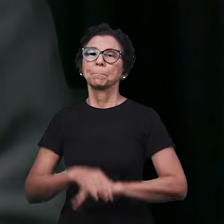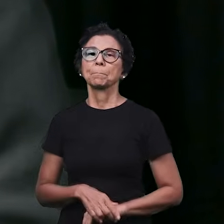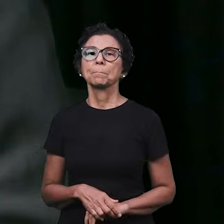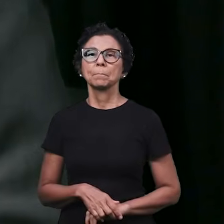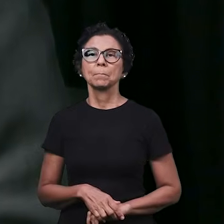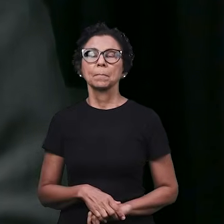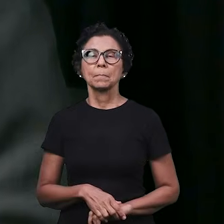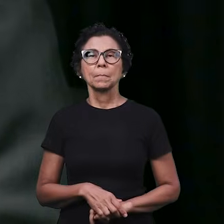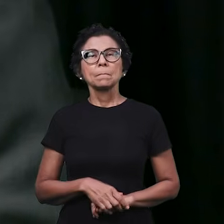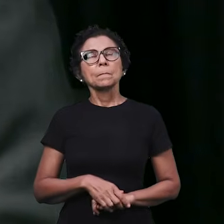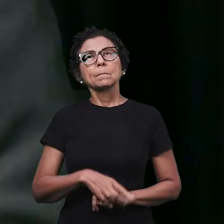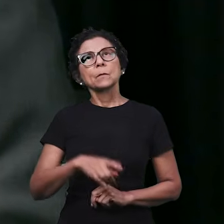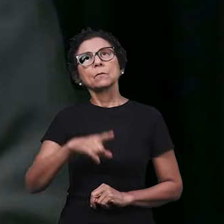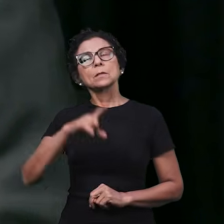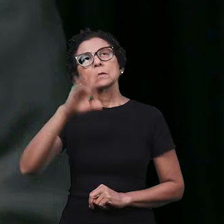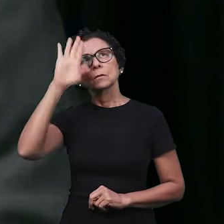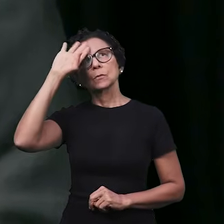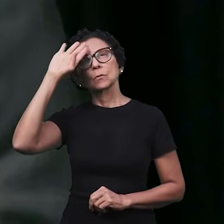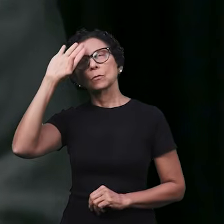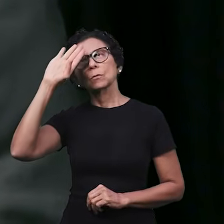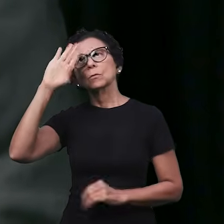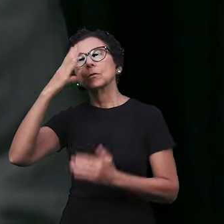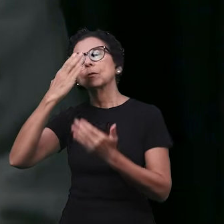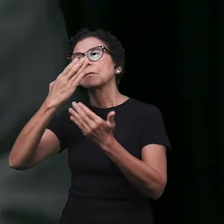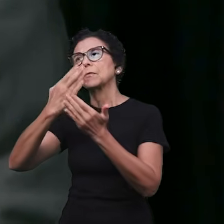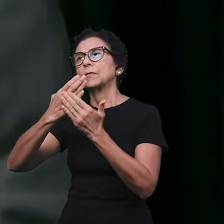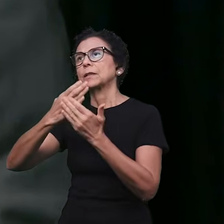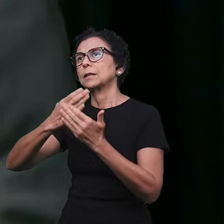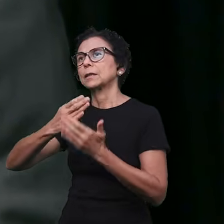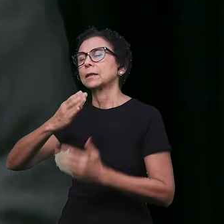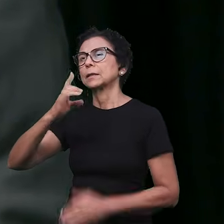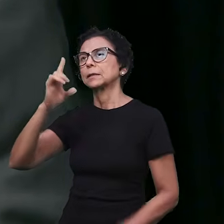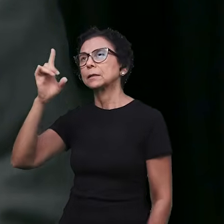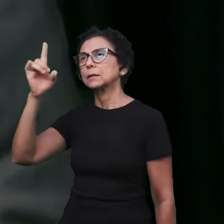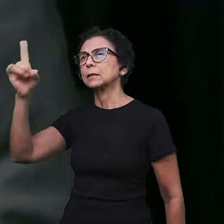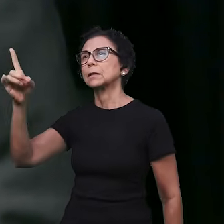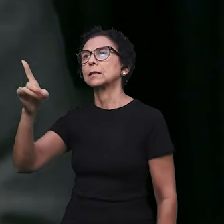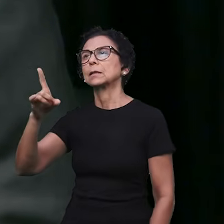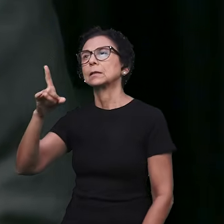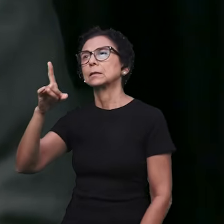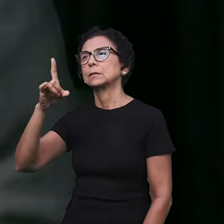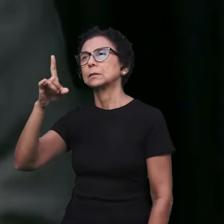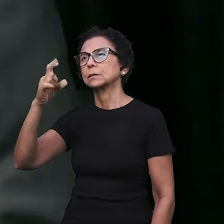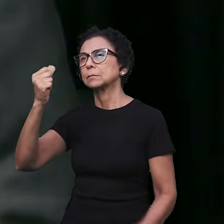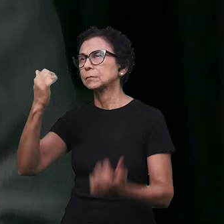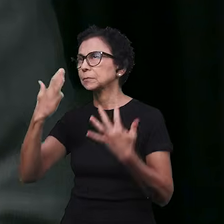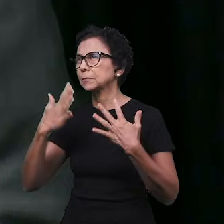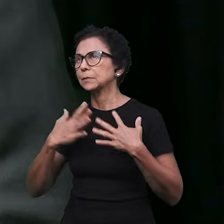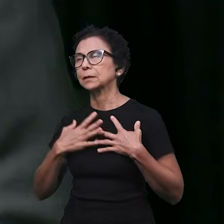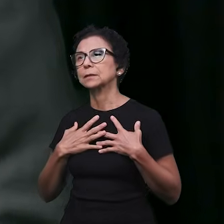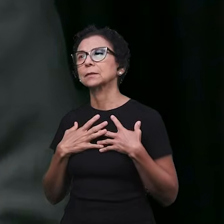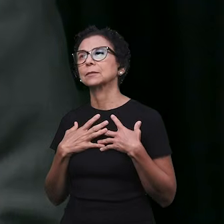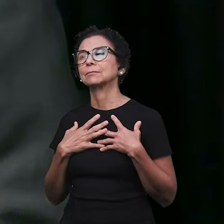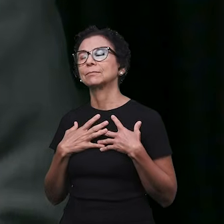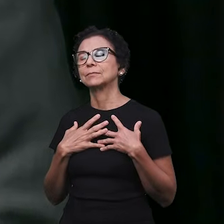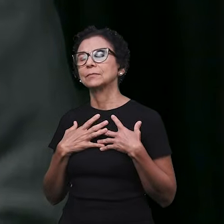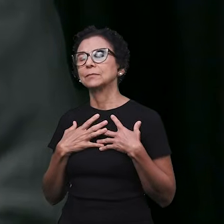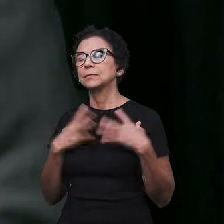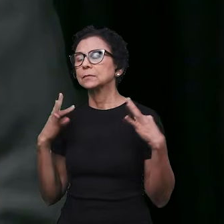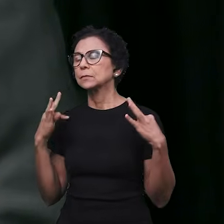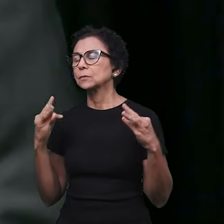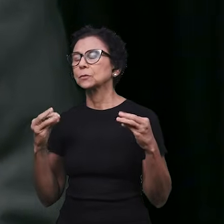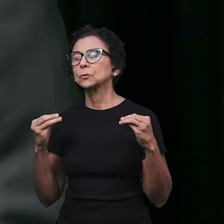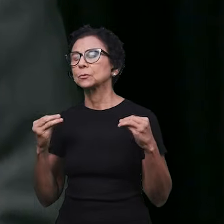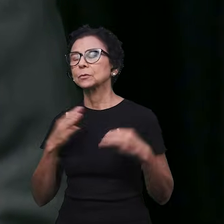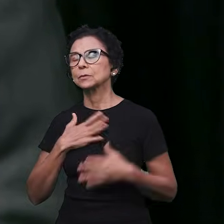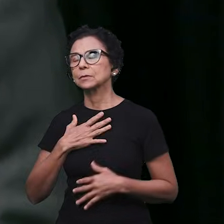sua confiança em Deus, quando você espera que Deus é a sua porção, Deus é a sua bênção,